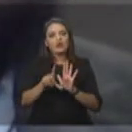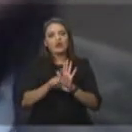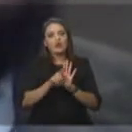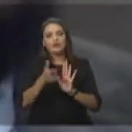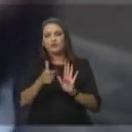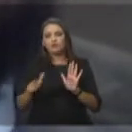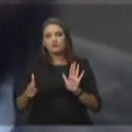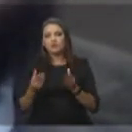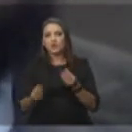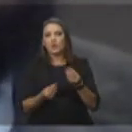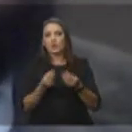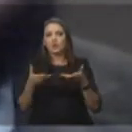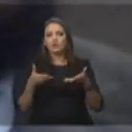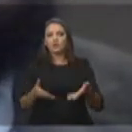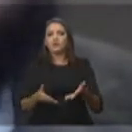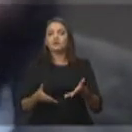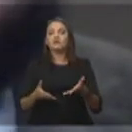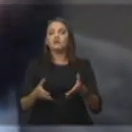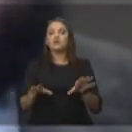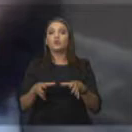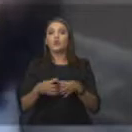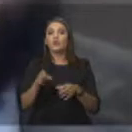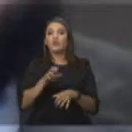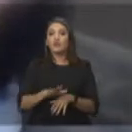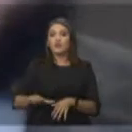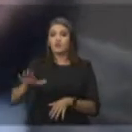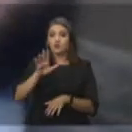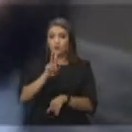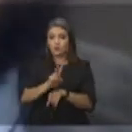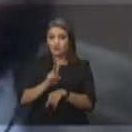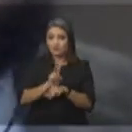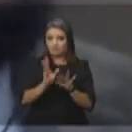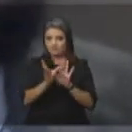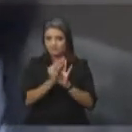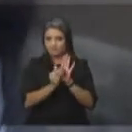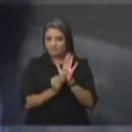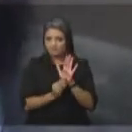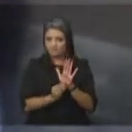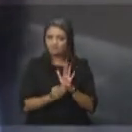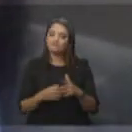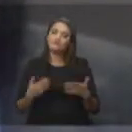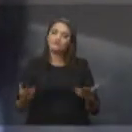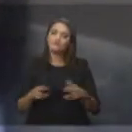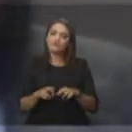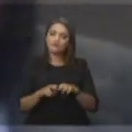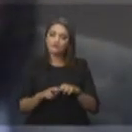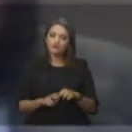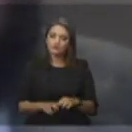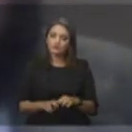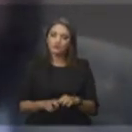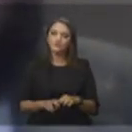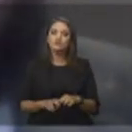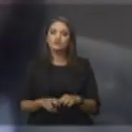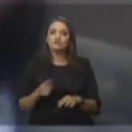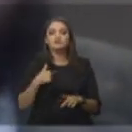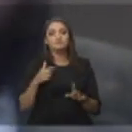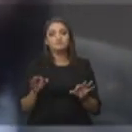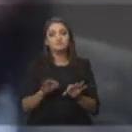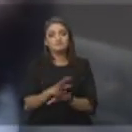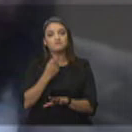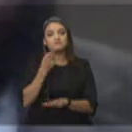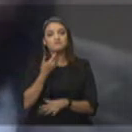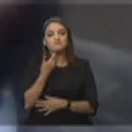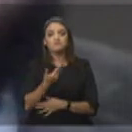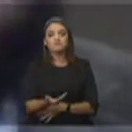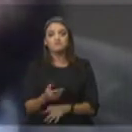atuação da Agência Nacional de Proteção de Dados, e é por isso que, em linhas gerais, nós terminamos o nosso pronunciamento